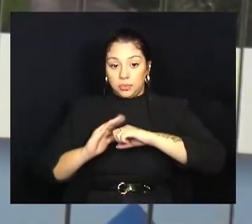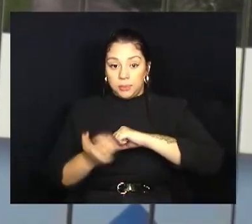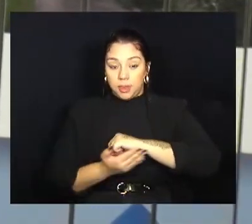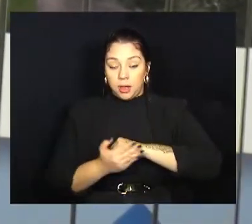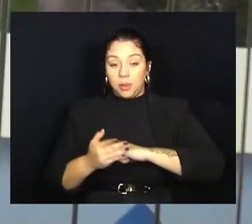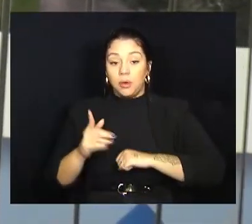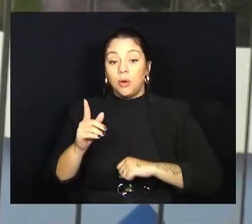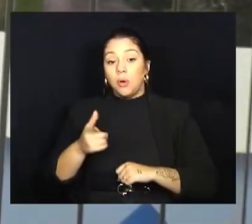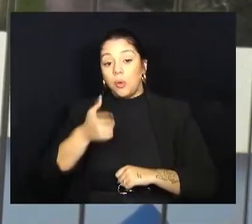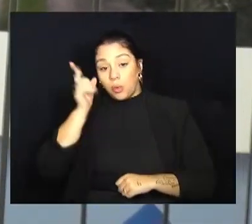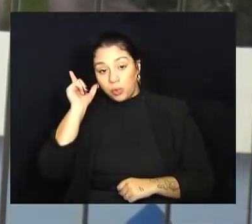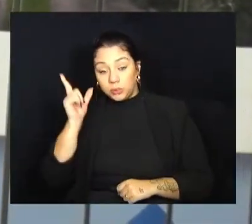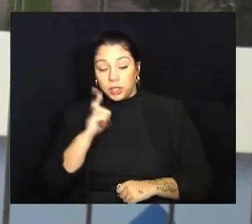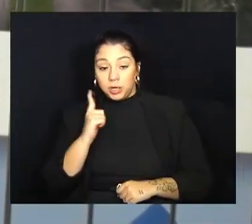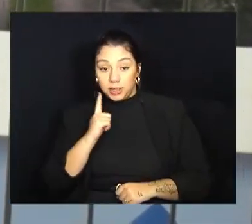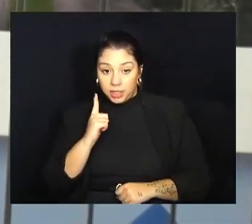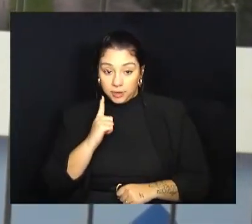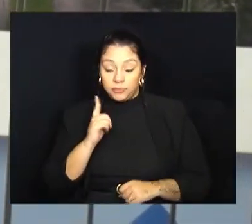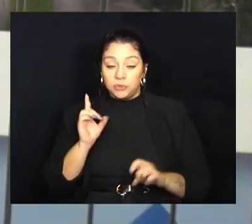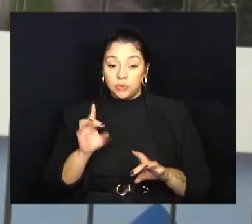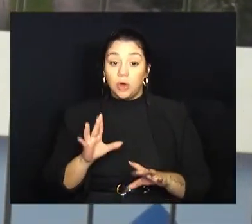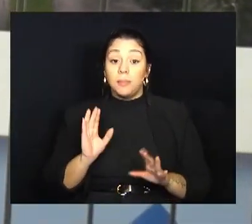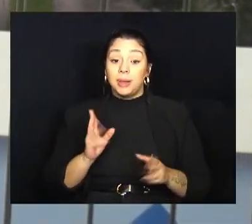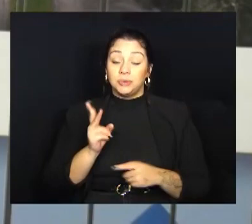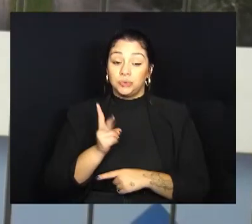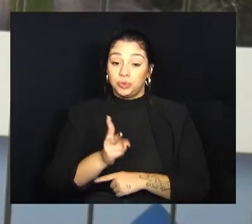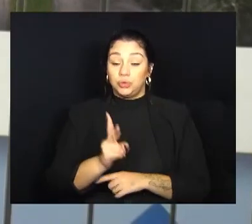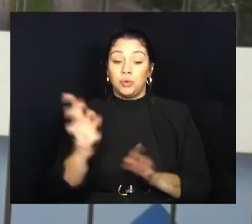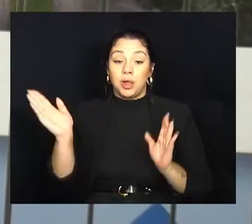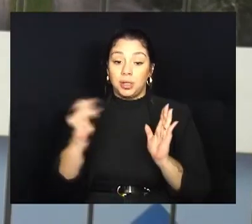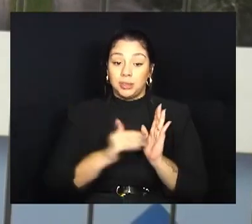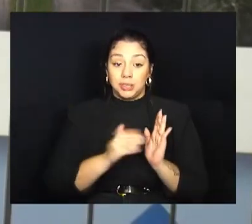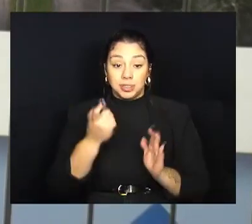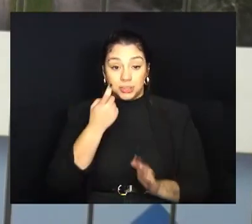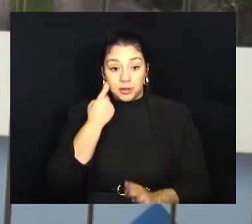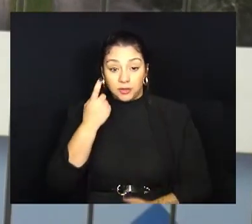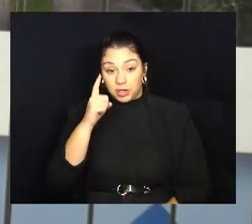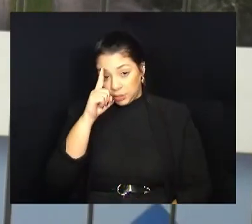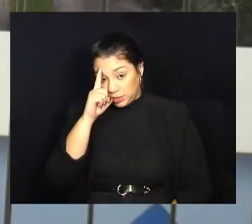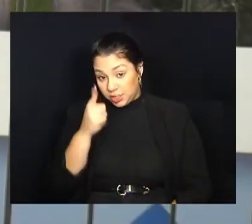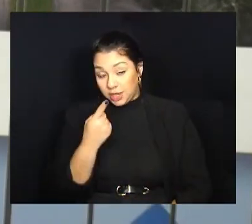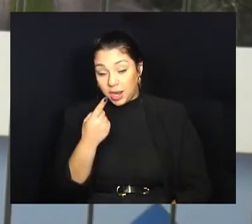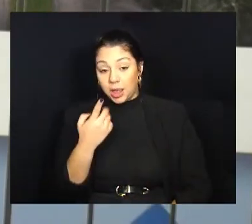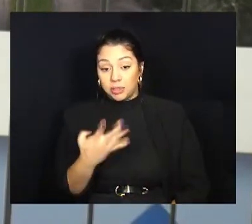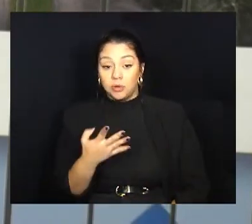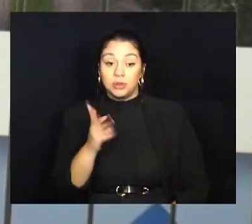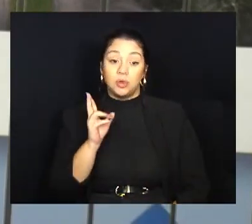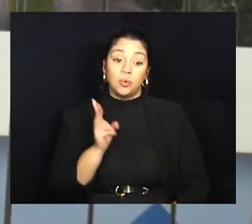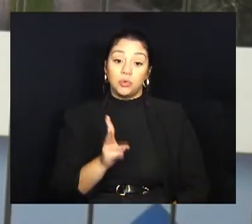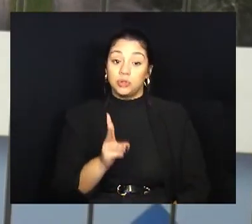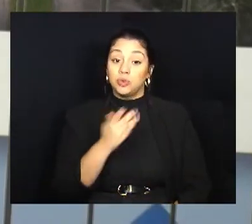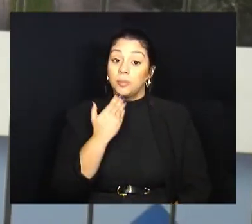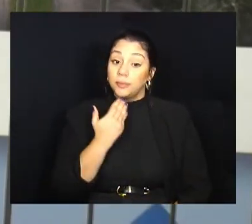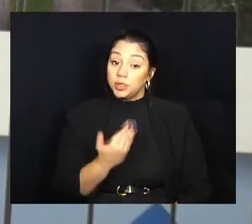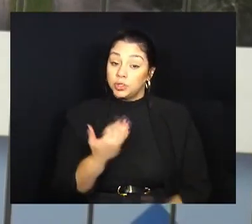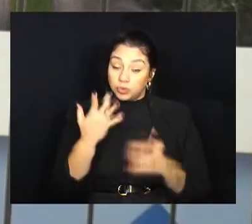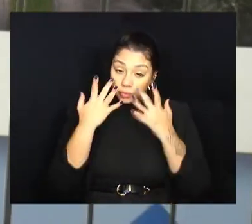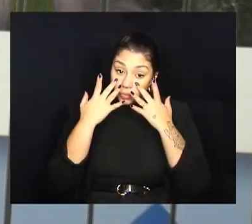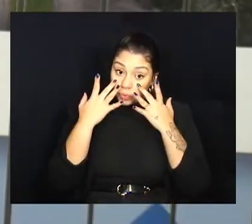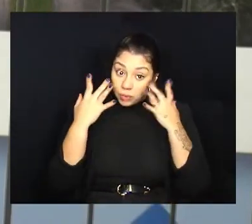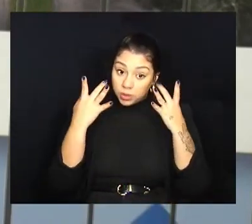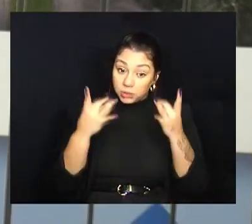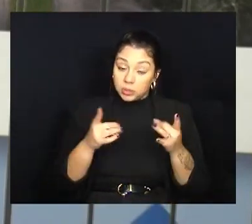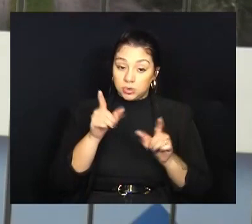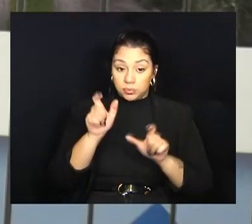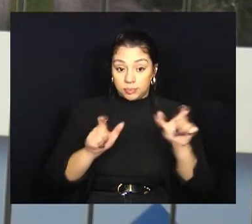terminado ontem, mas vai ser mantida essa obra até a próxima sexta-feira, dia 14. Então, continua o pedido de atenção aos